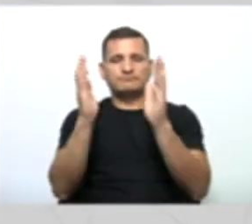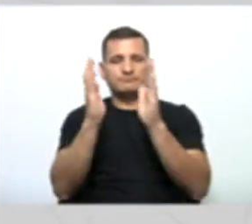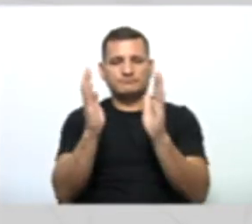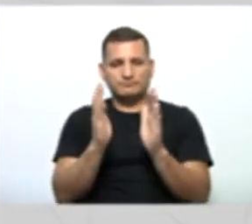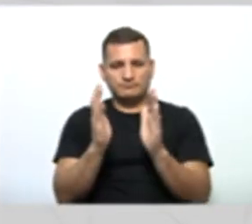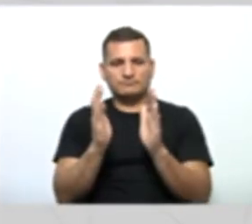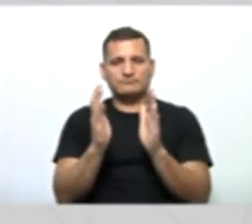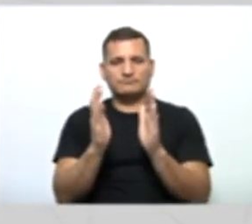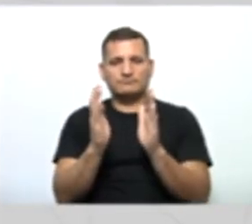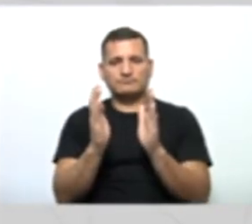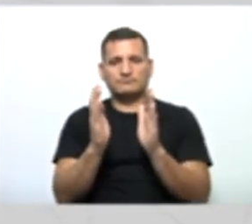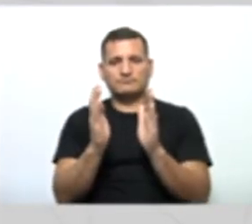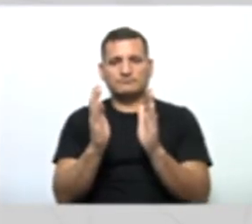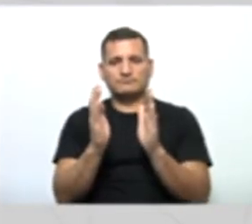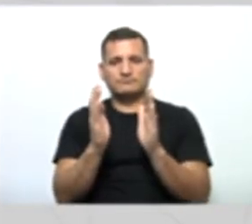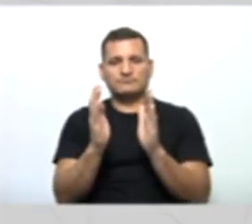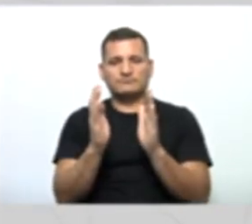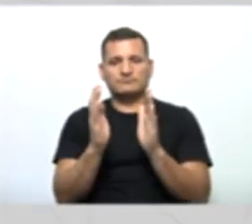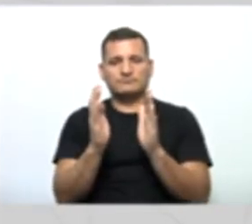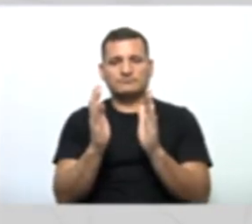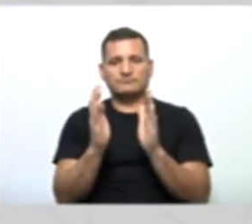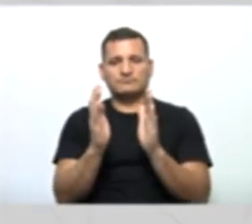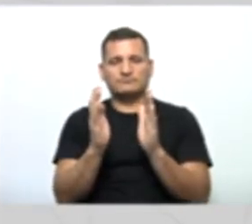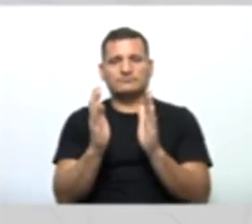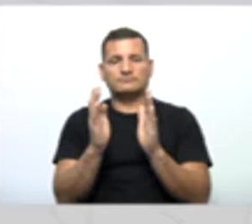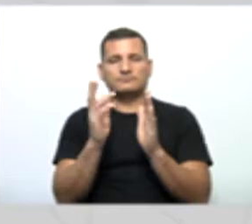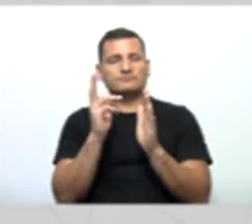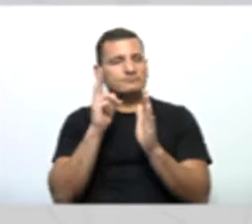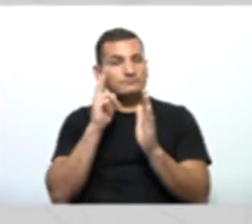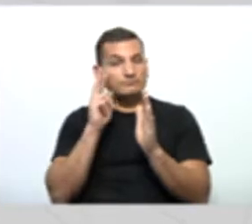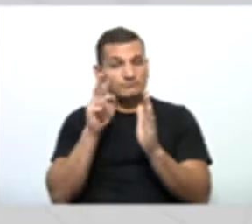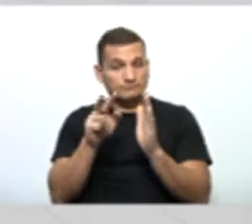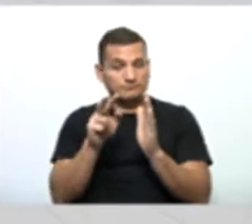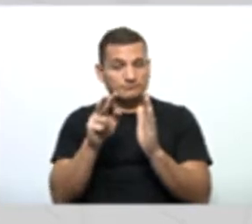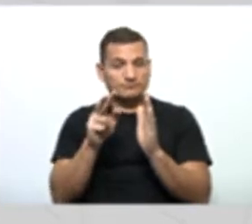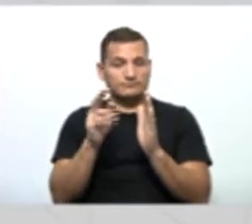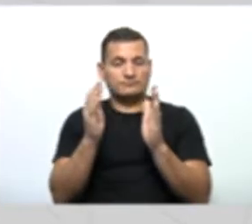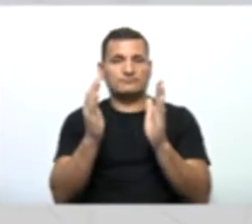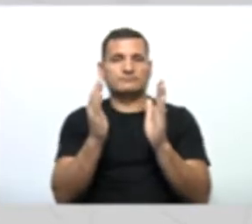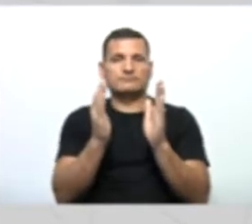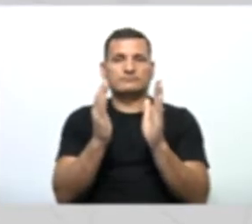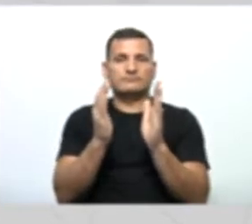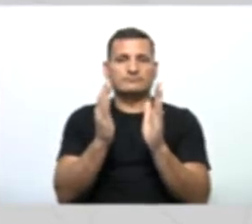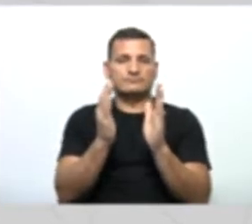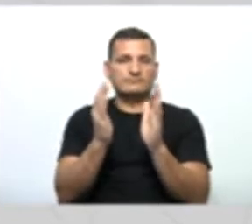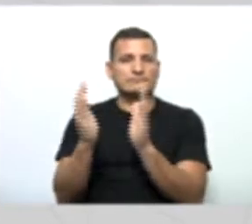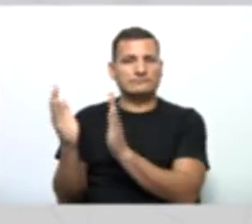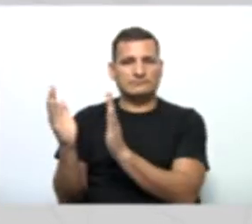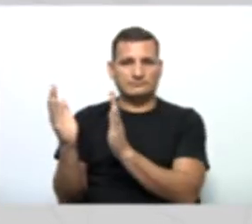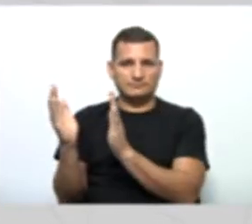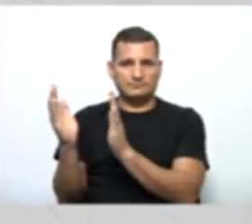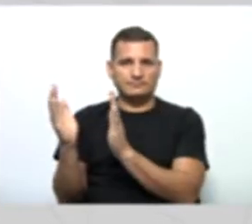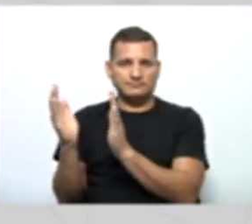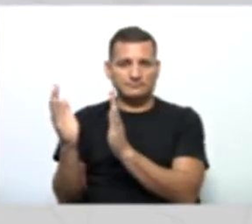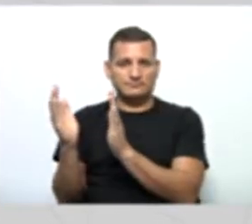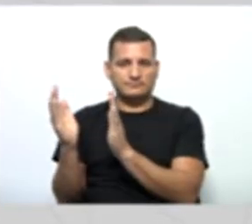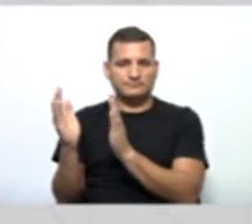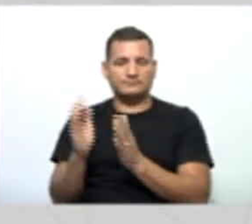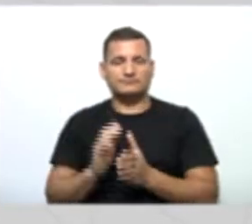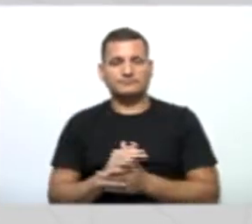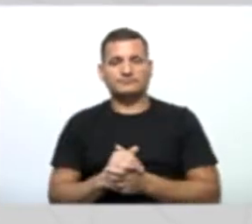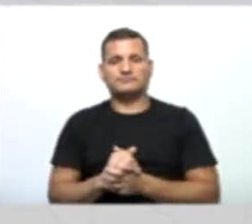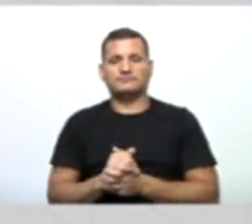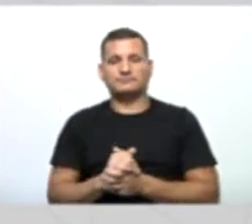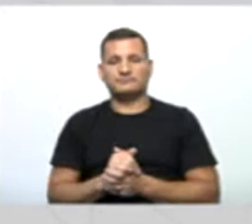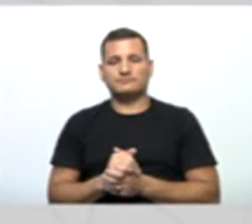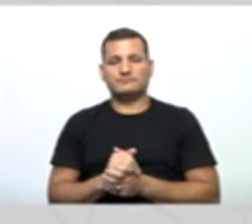que ele foi distribuído. Veja essa situação aqui, que é uma dica que eu vou dar para vocês de alinhamento.